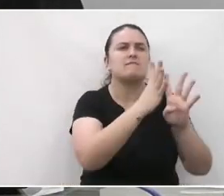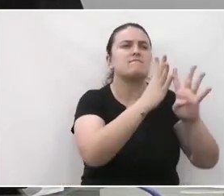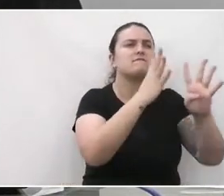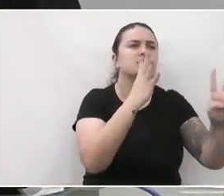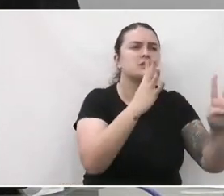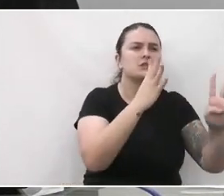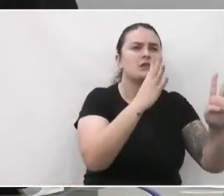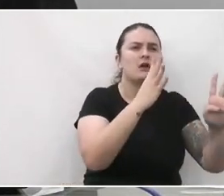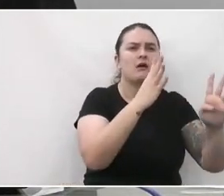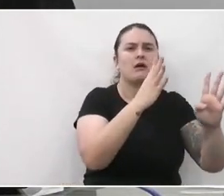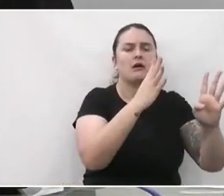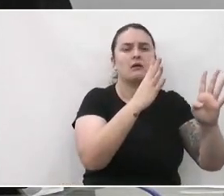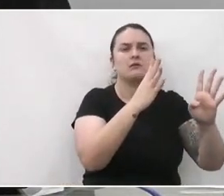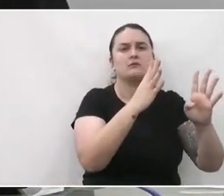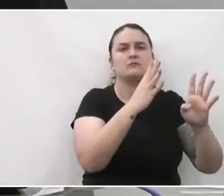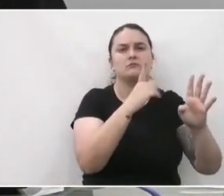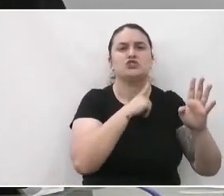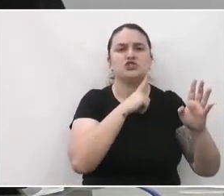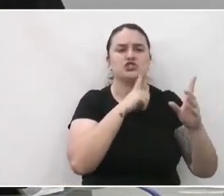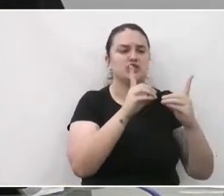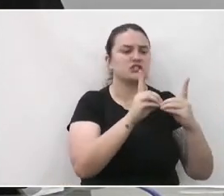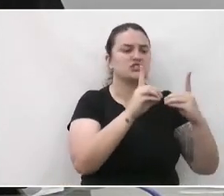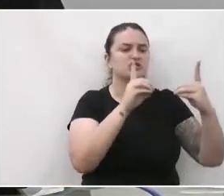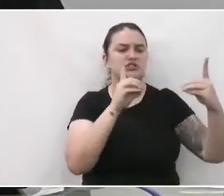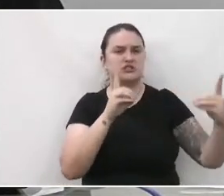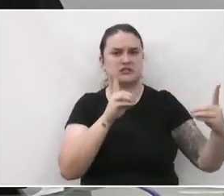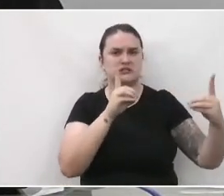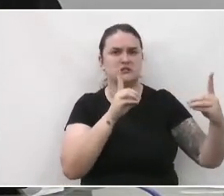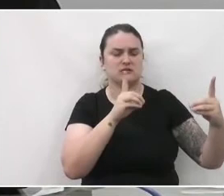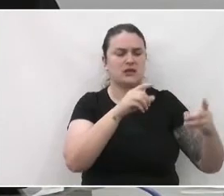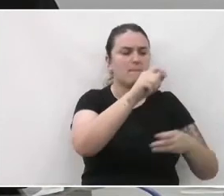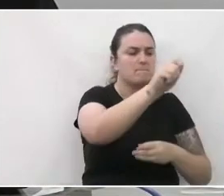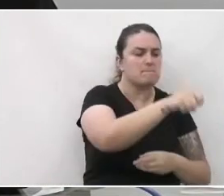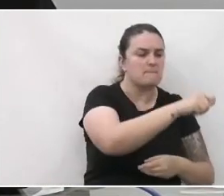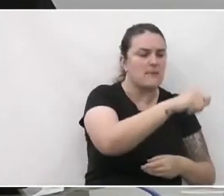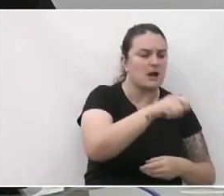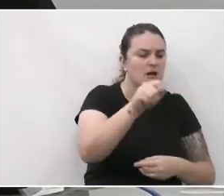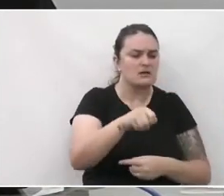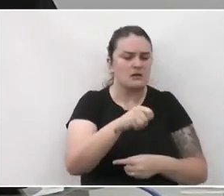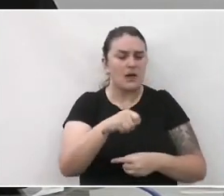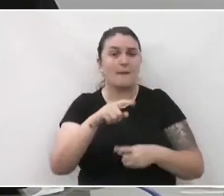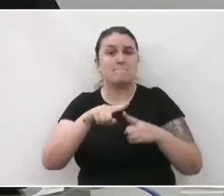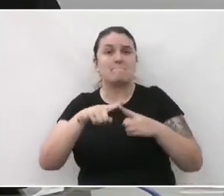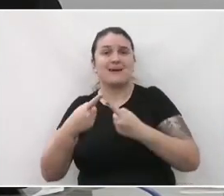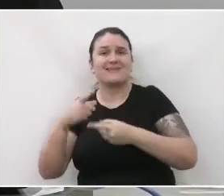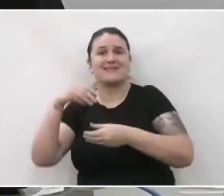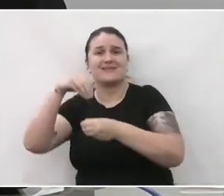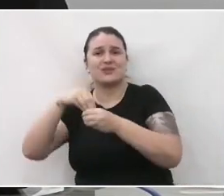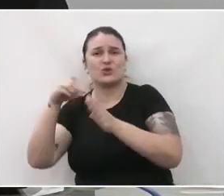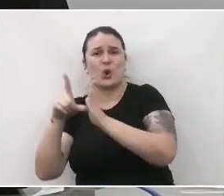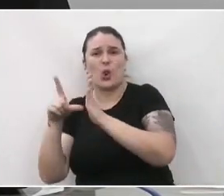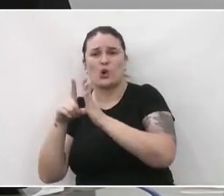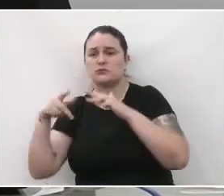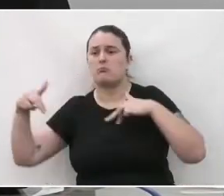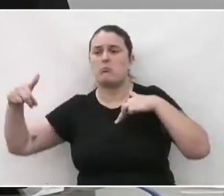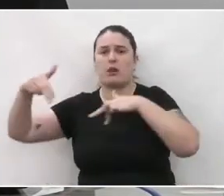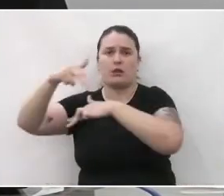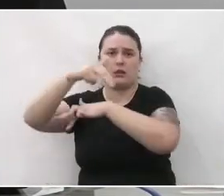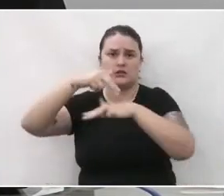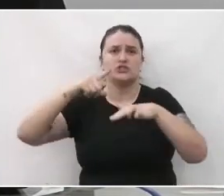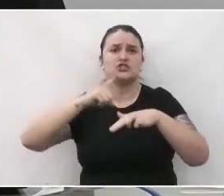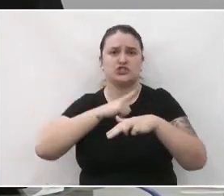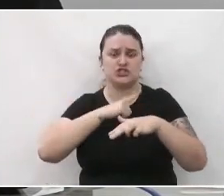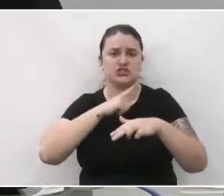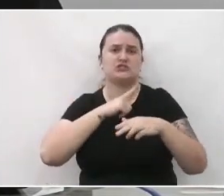fora, né, com o distanciamento social, porém do lado de dentro da loja estava sendo seguido todas